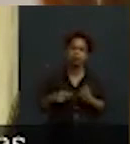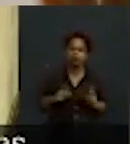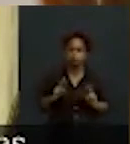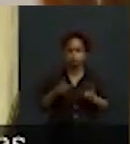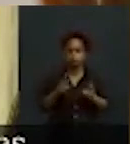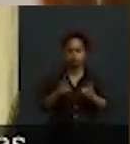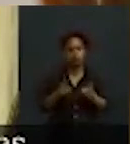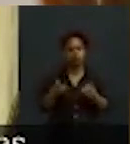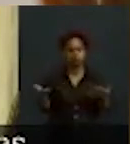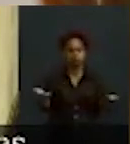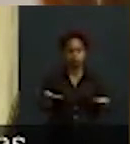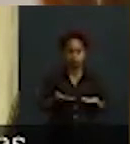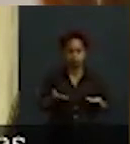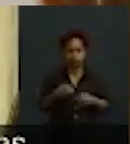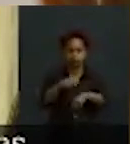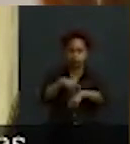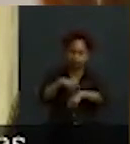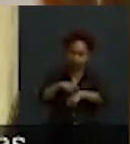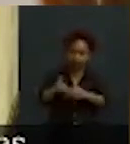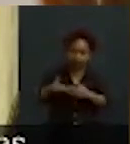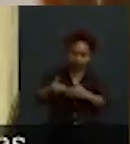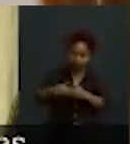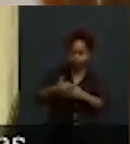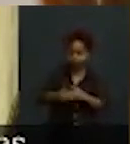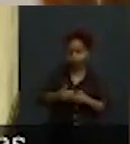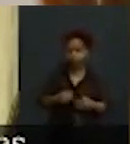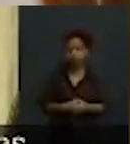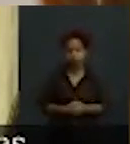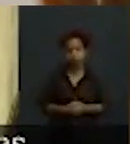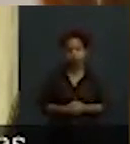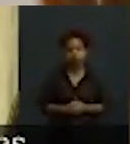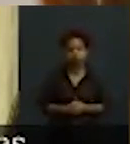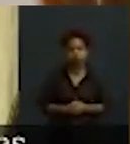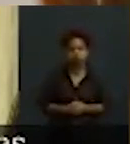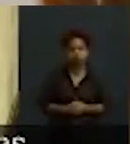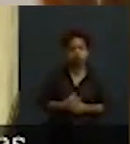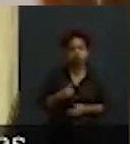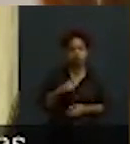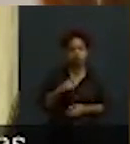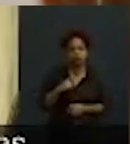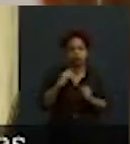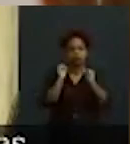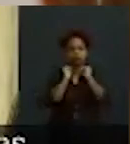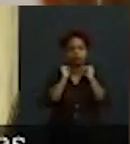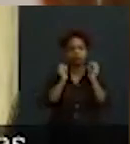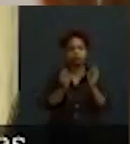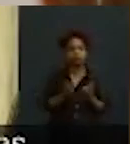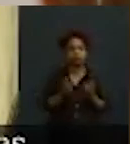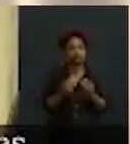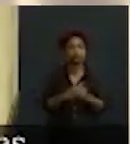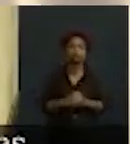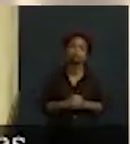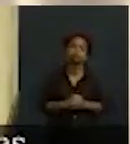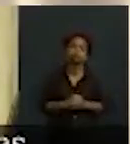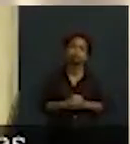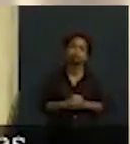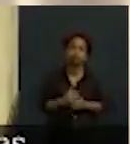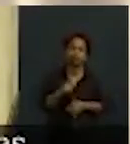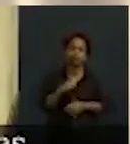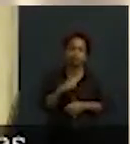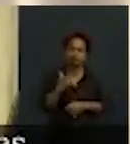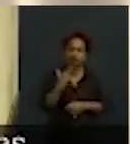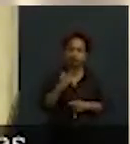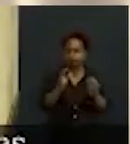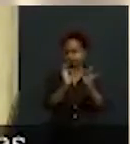a contar nos tempos vindouros. É de Shakespeare a letra de que Há